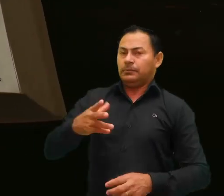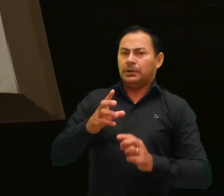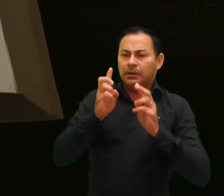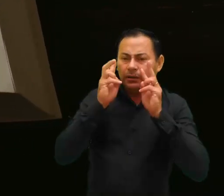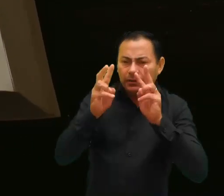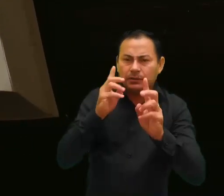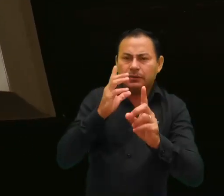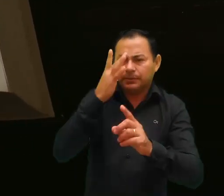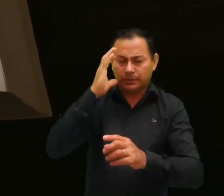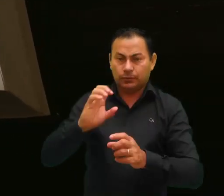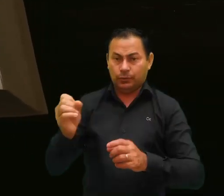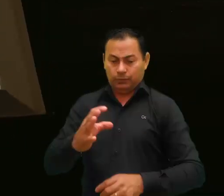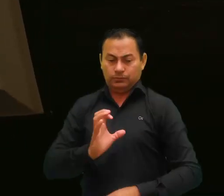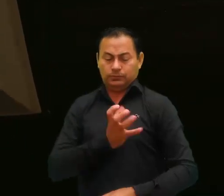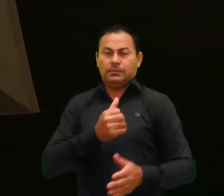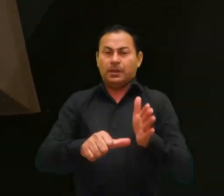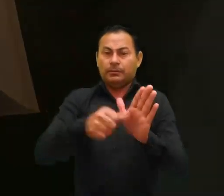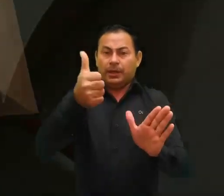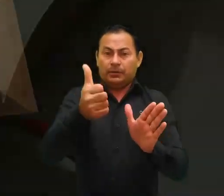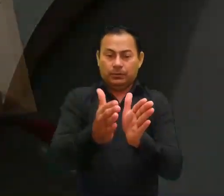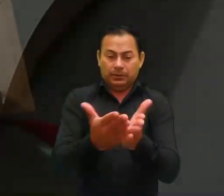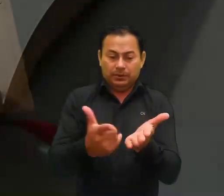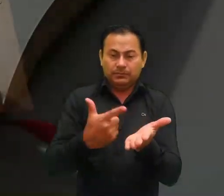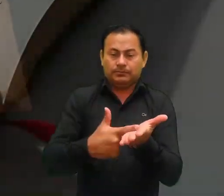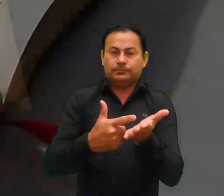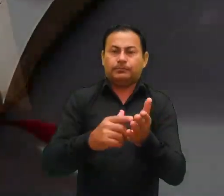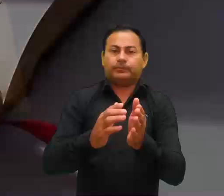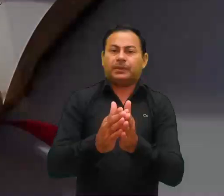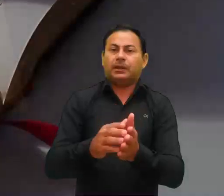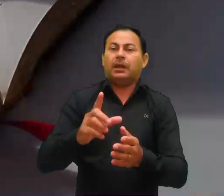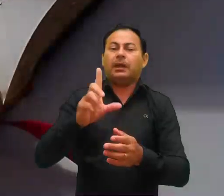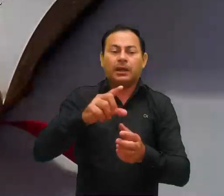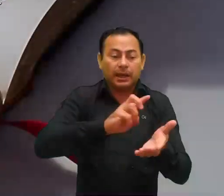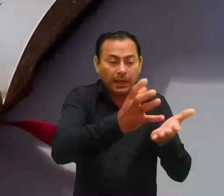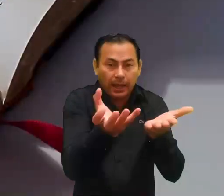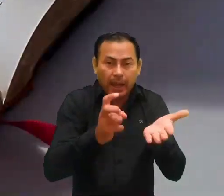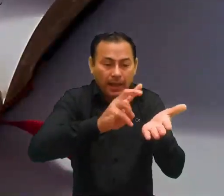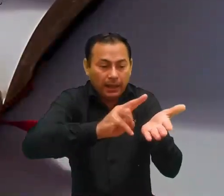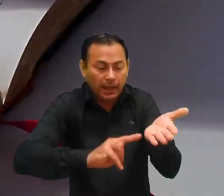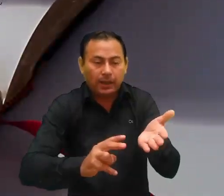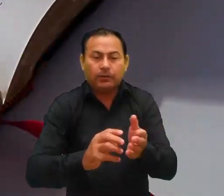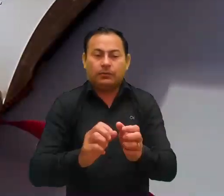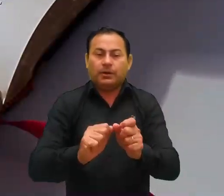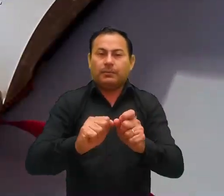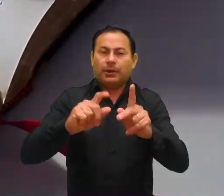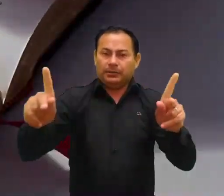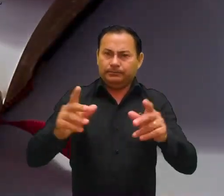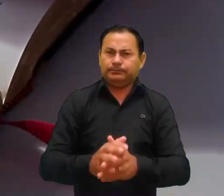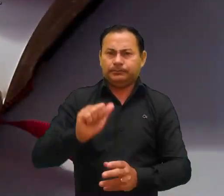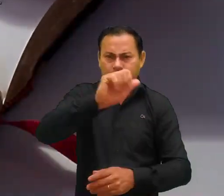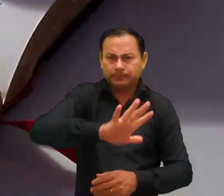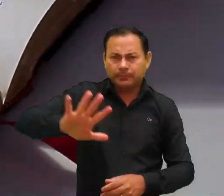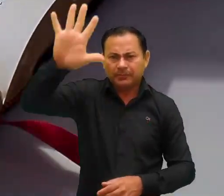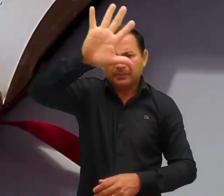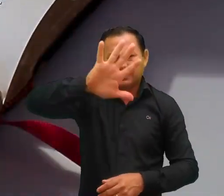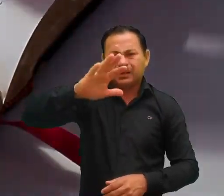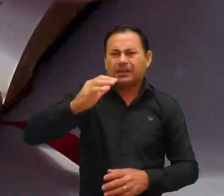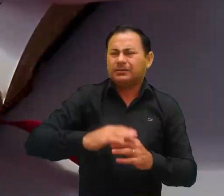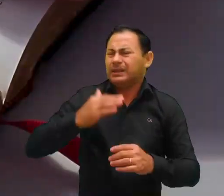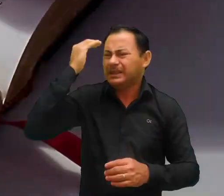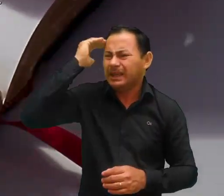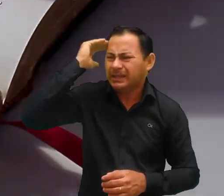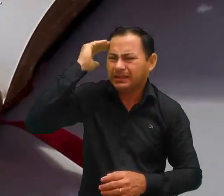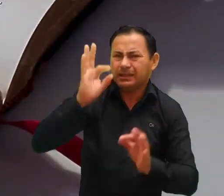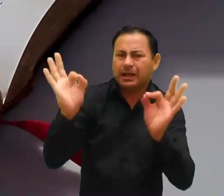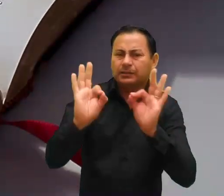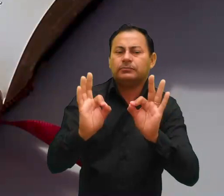espantado quando um recém-convertido diz que o primeiro livro da Bíblia que ele quer ler é o Apocalipse. Geralmente eles acabam não